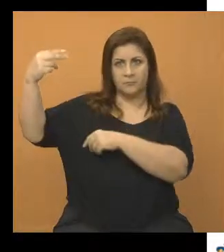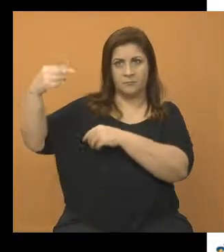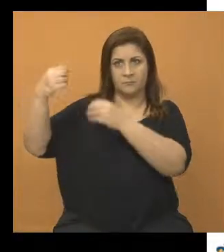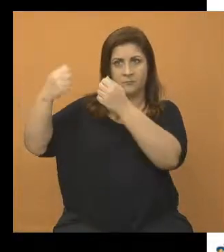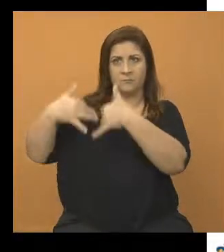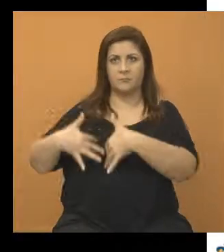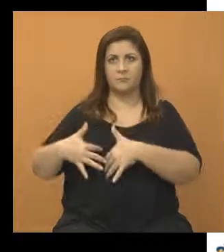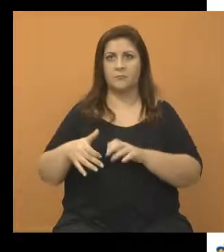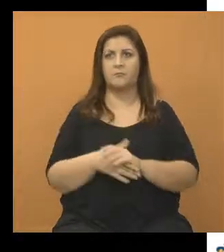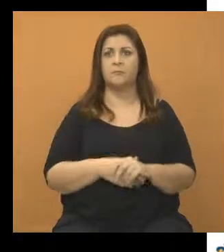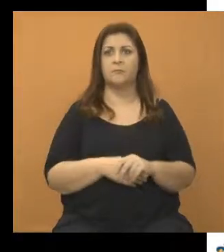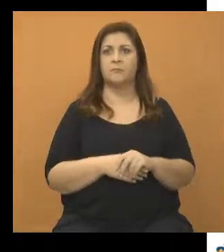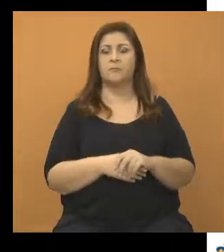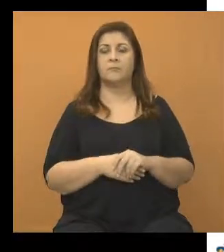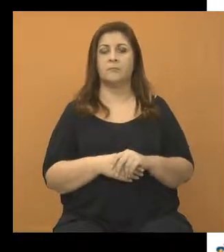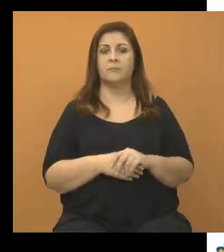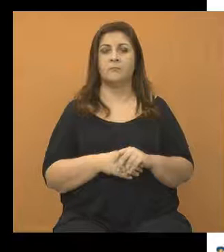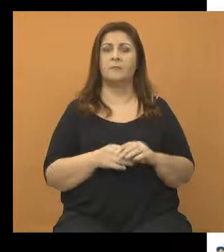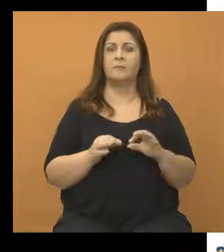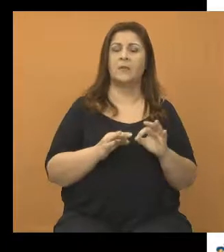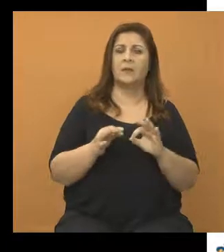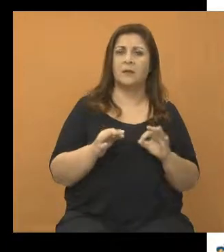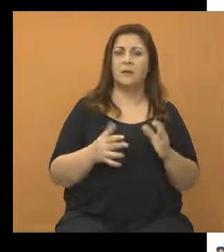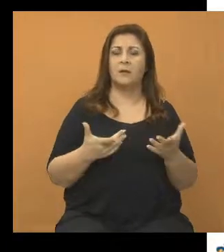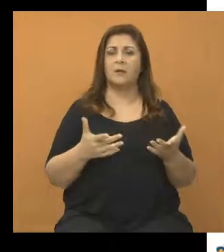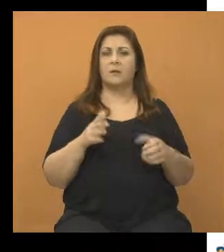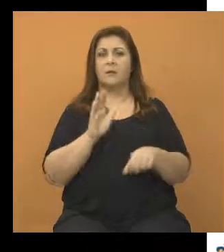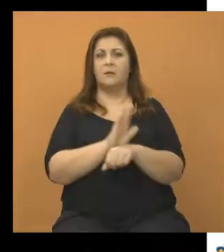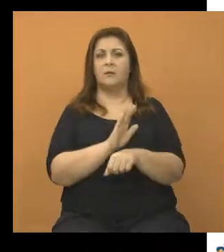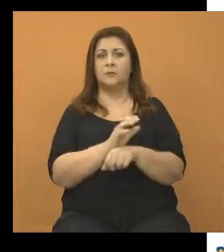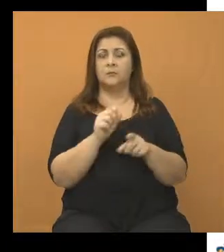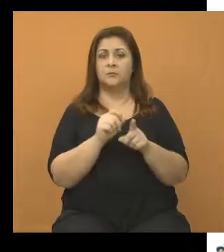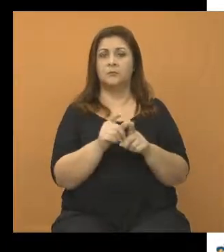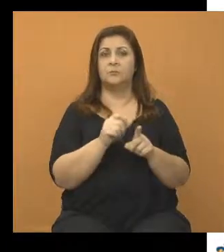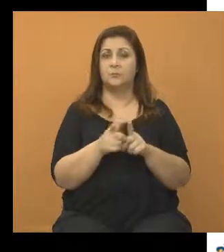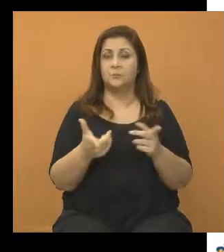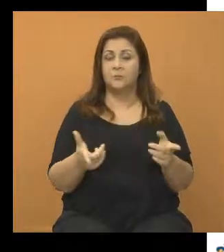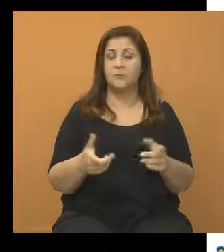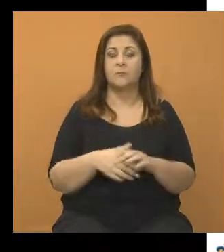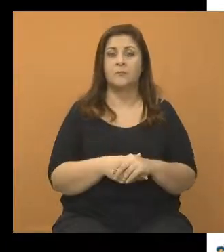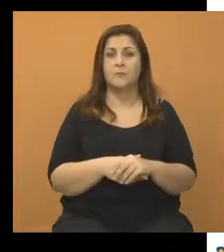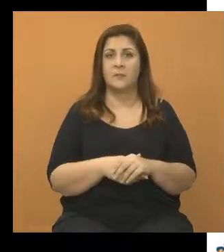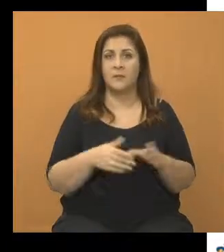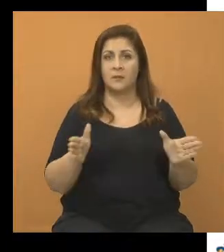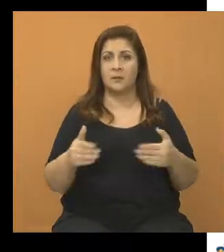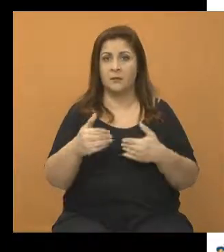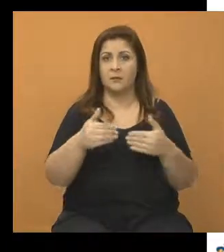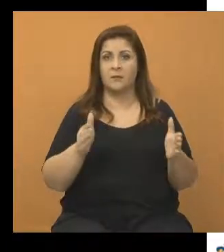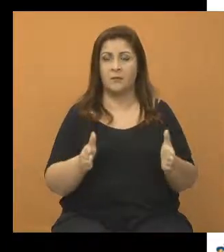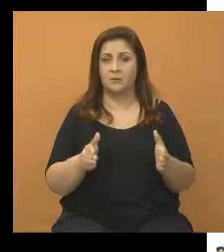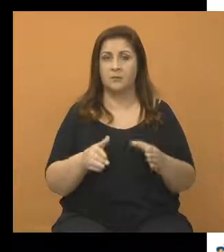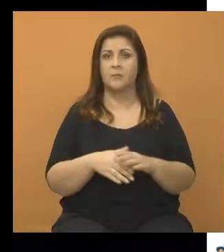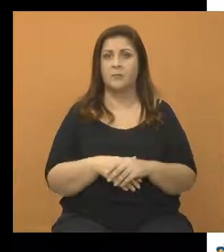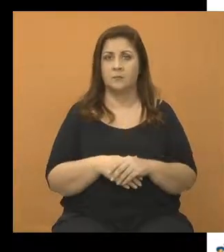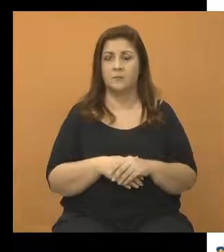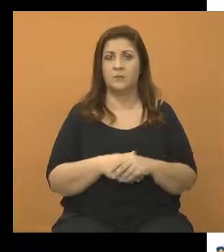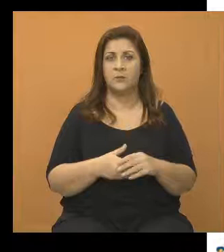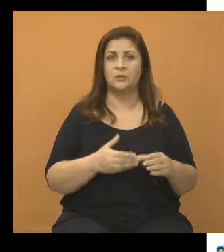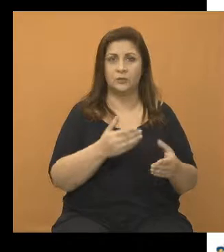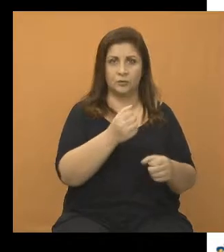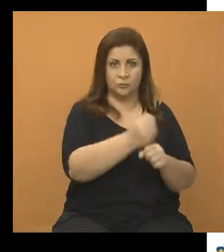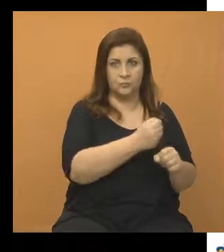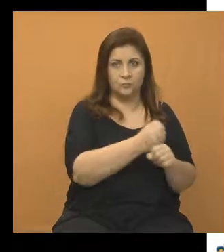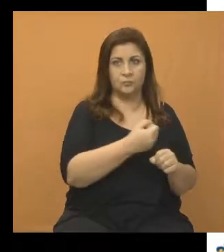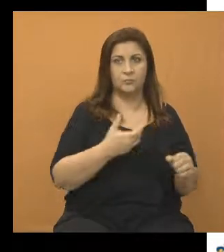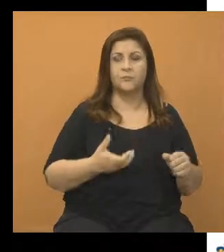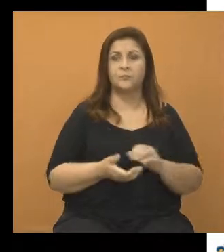casas, regularização de edificação, auxílio aluguel, plantas populares e cesta básica de materiais de